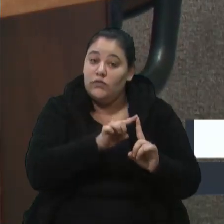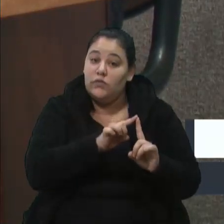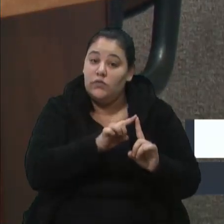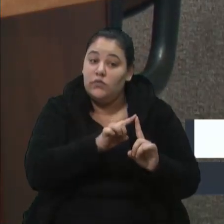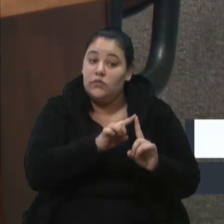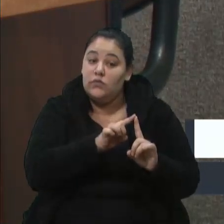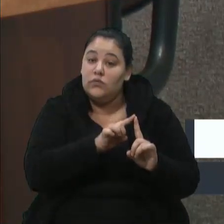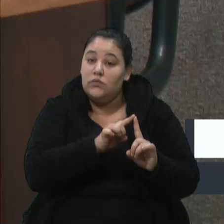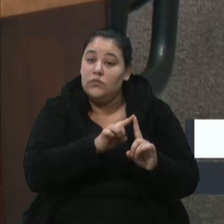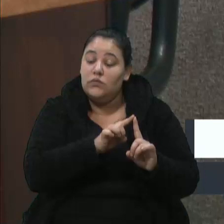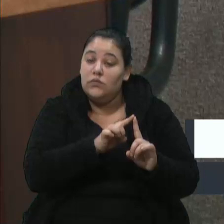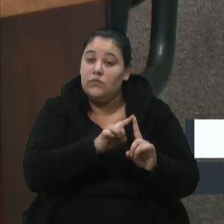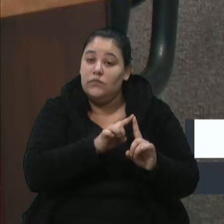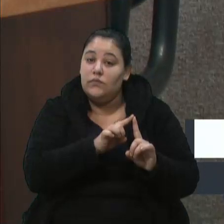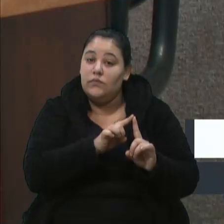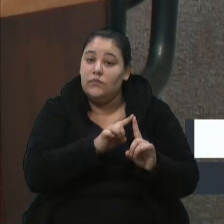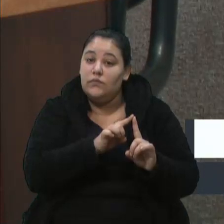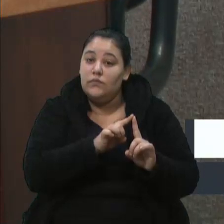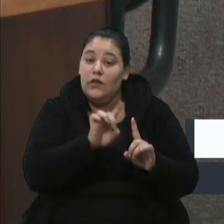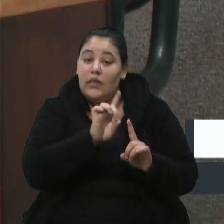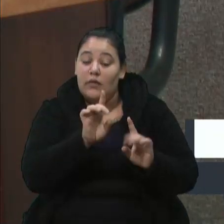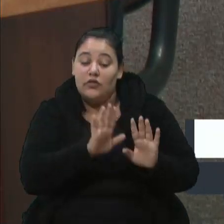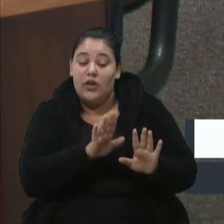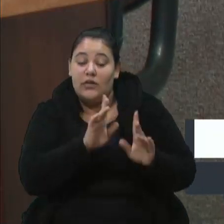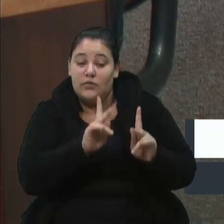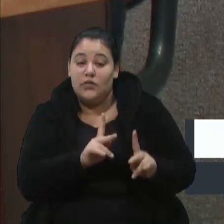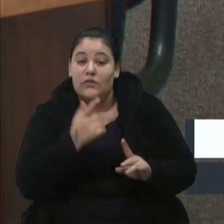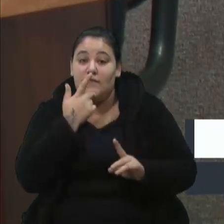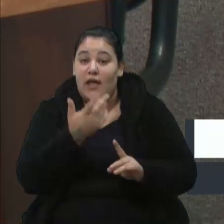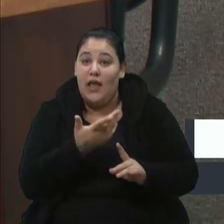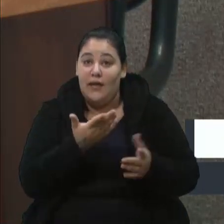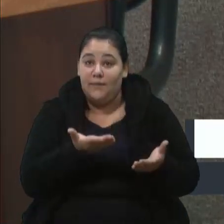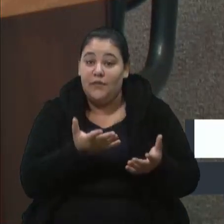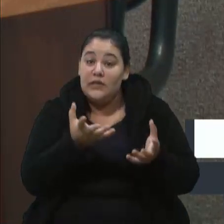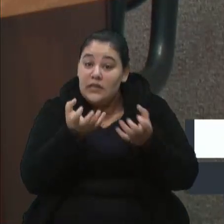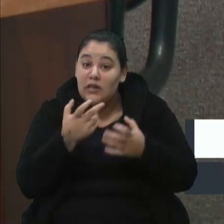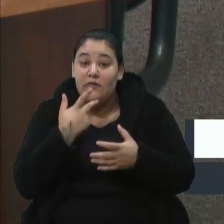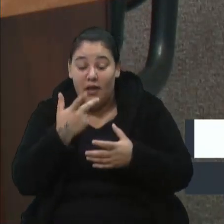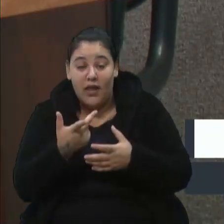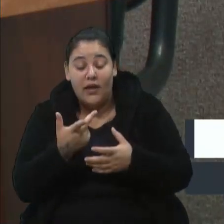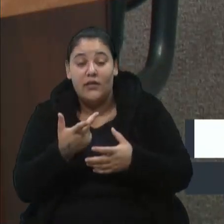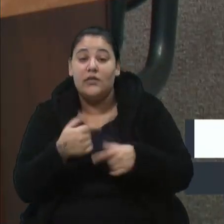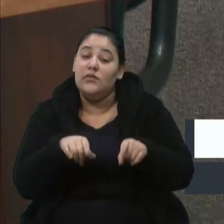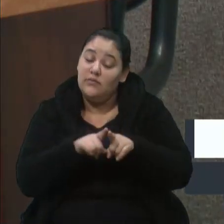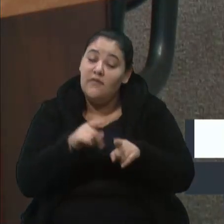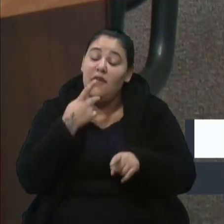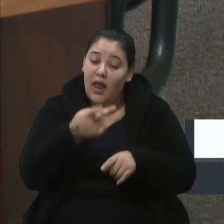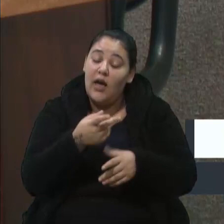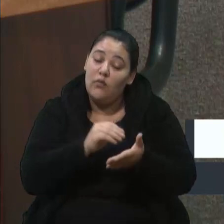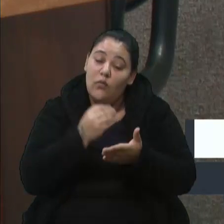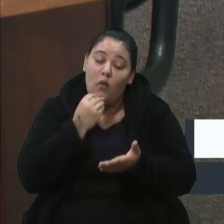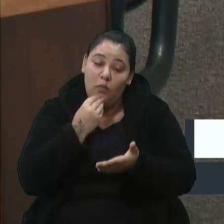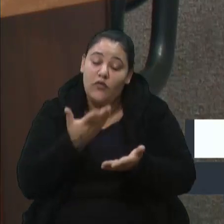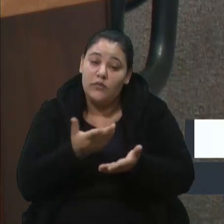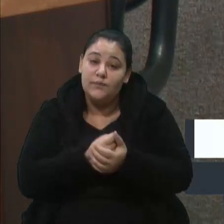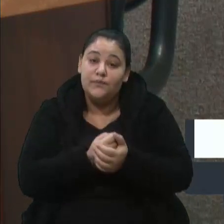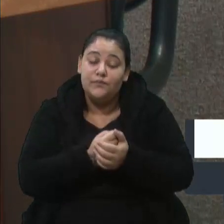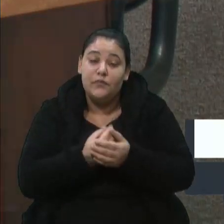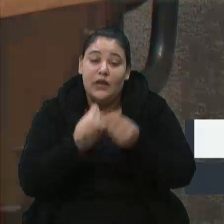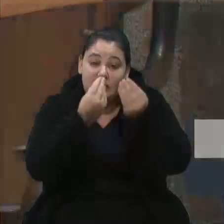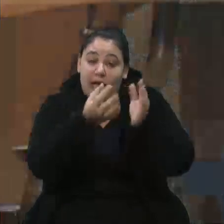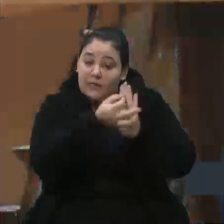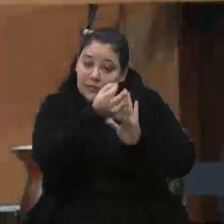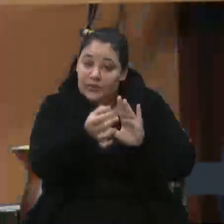de, talvez, não deixar as pessoas falar ali. Eles queriam falar e falaram, como foi. Eles deram a opinião